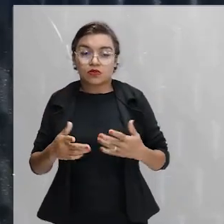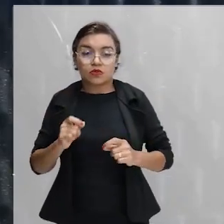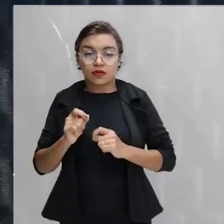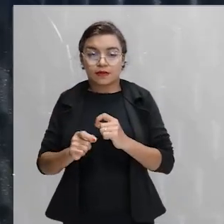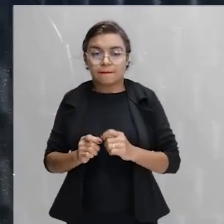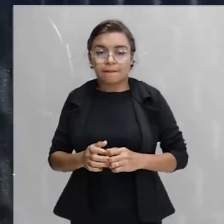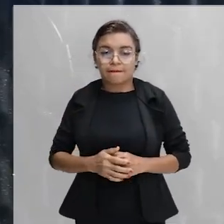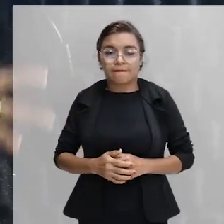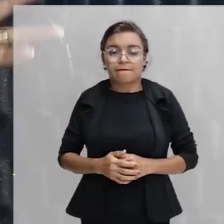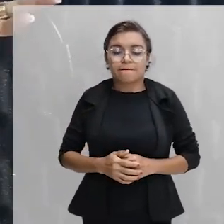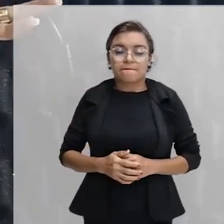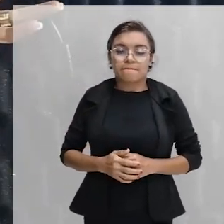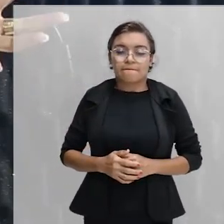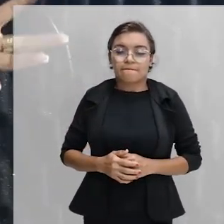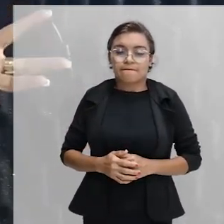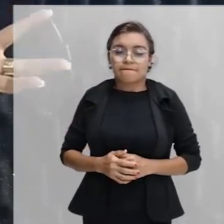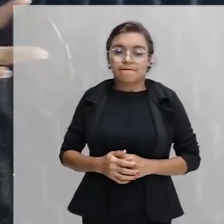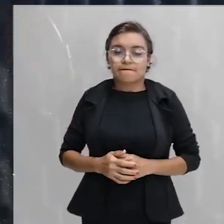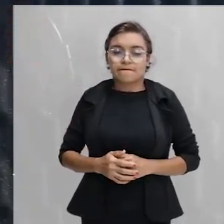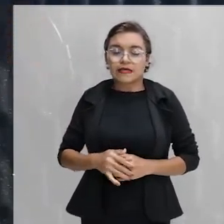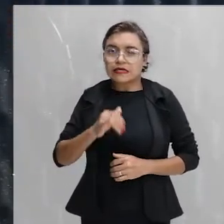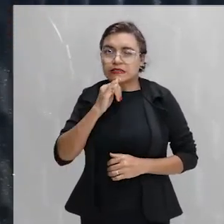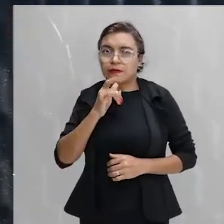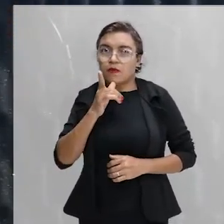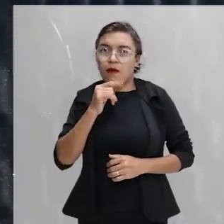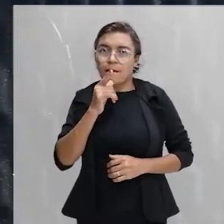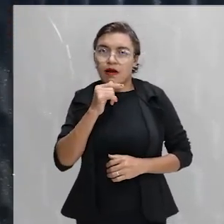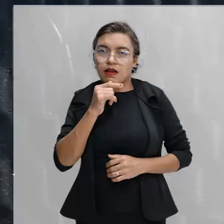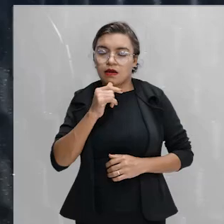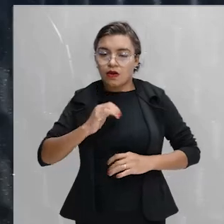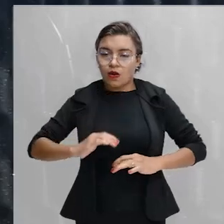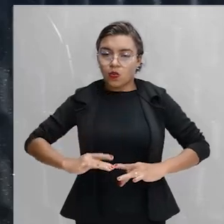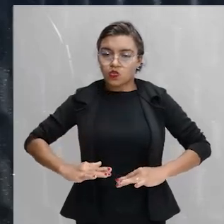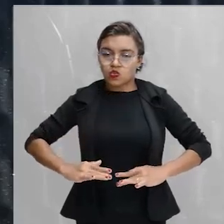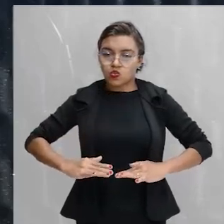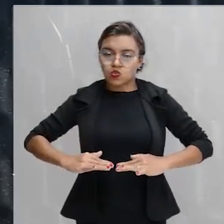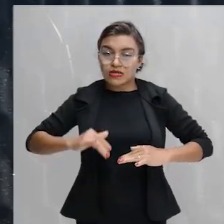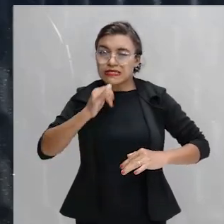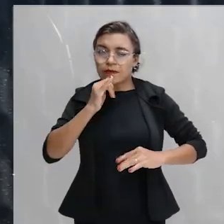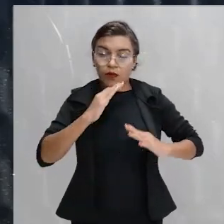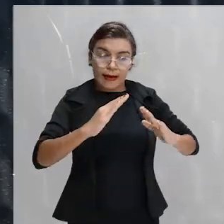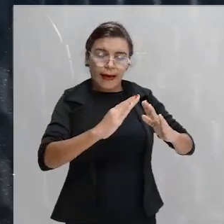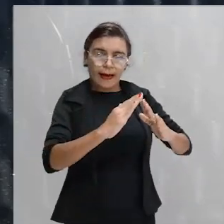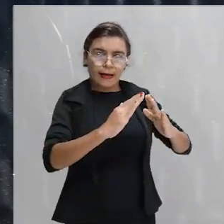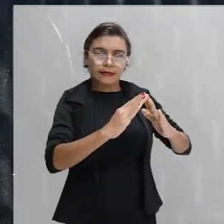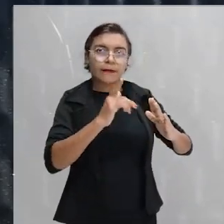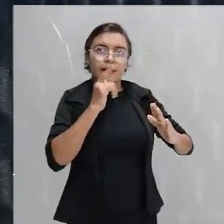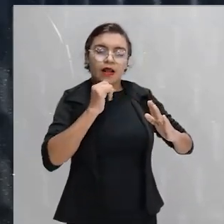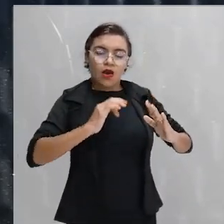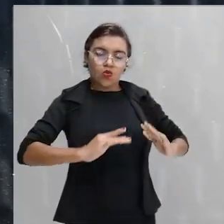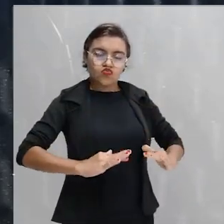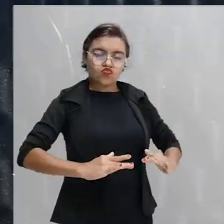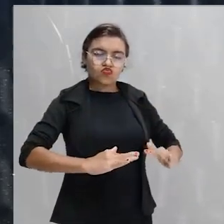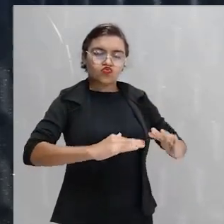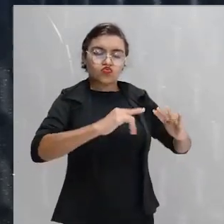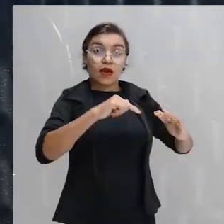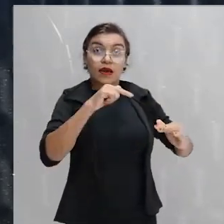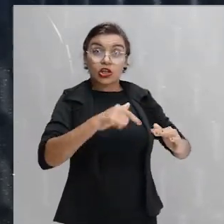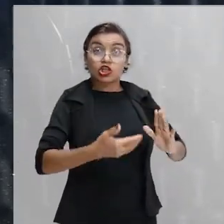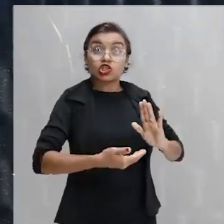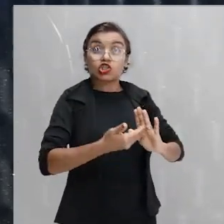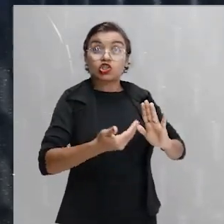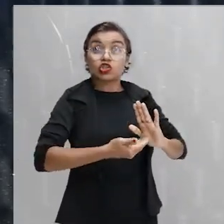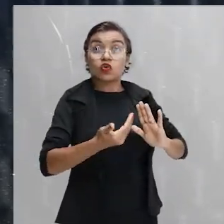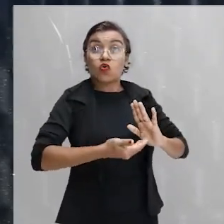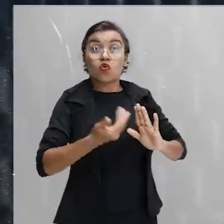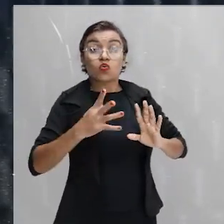enchente. A maré veio, encheu a casa do cara e ele salvou tudo